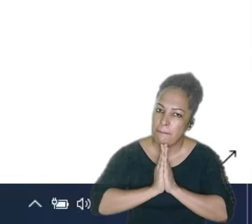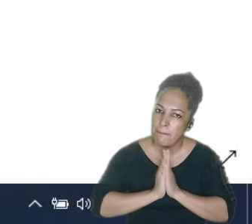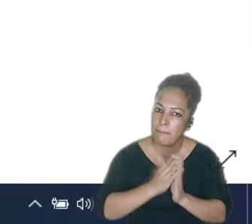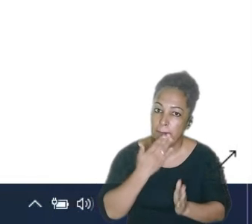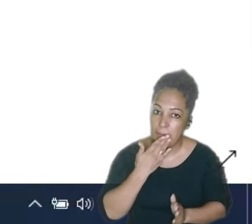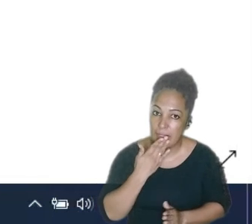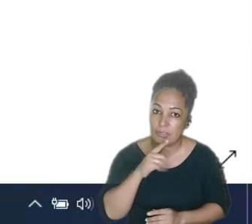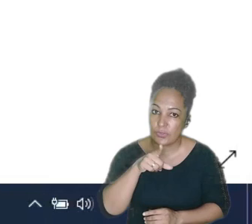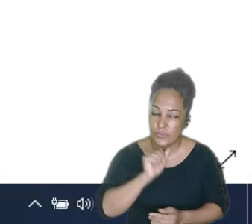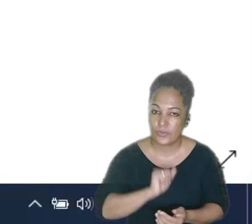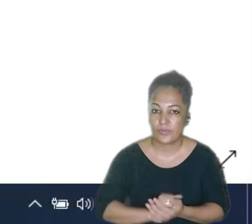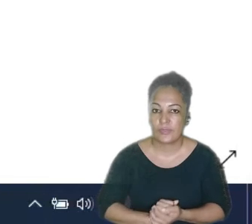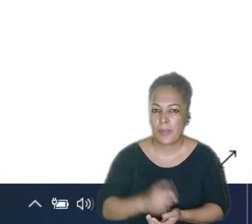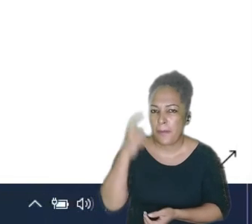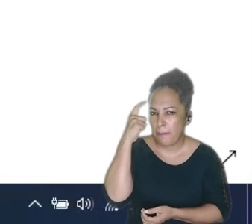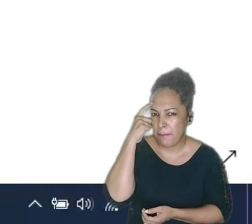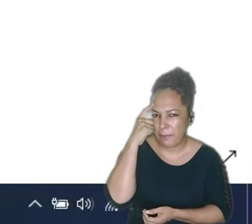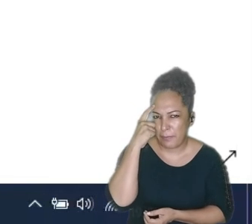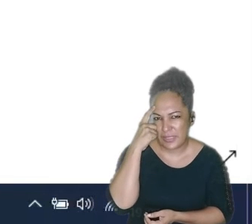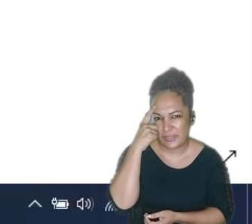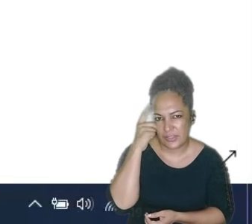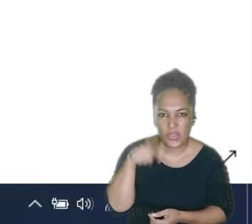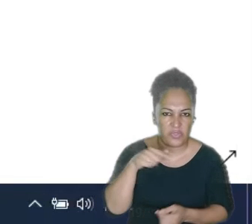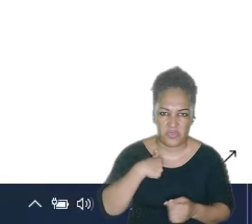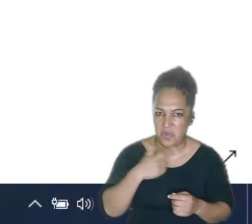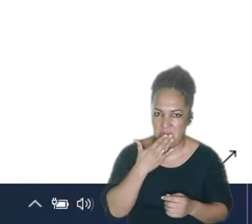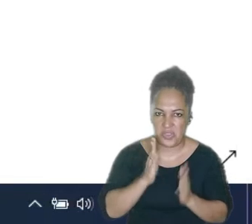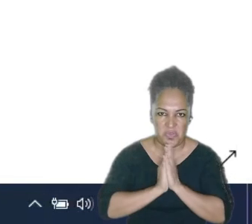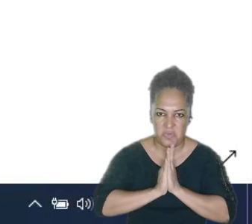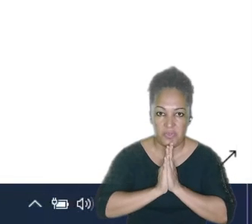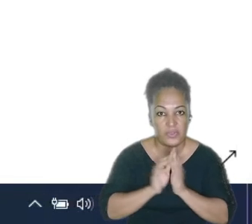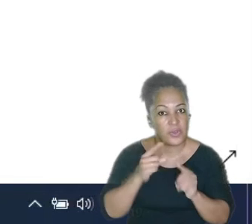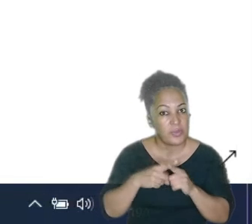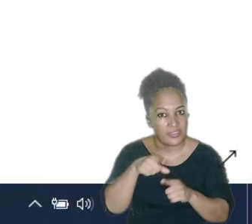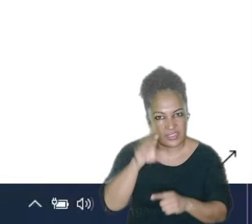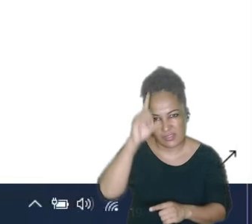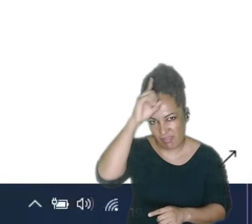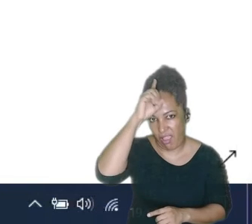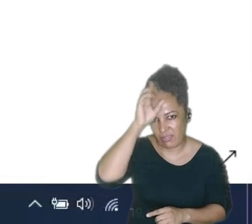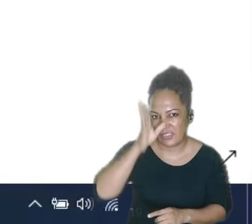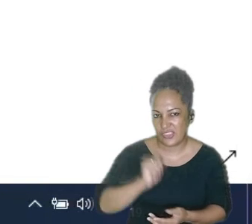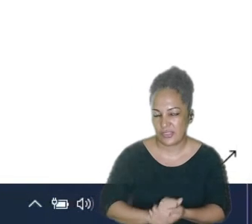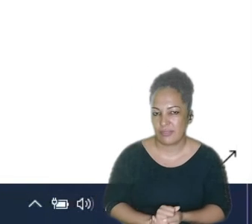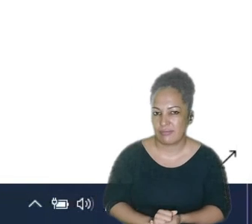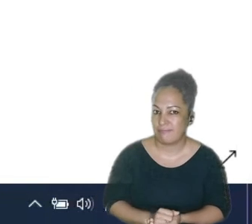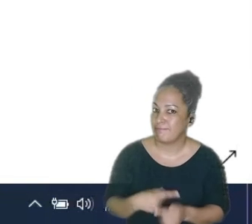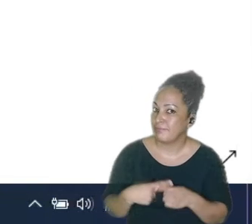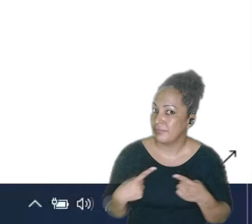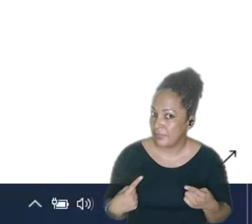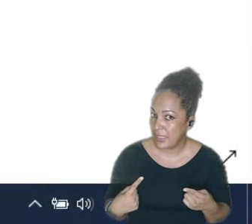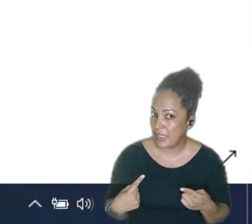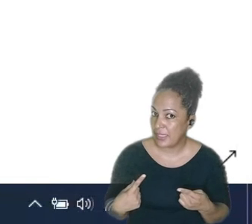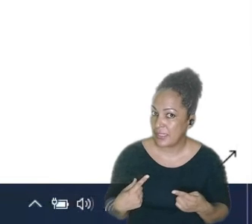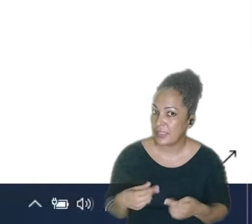E peço, ressalto, pensem bem. Eu não vou pedir por favor, porque vocês são todos grandinhos já,